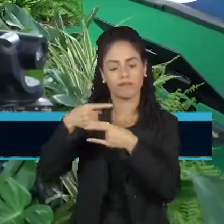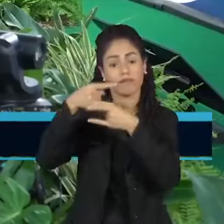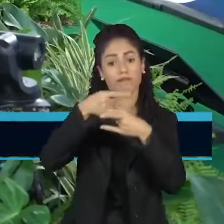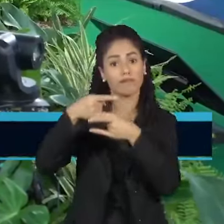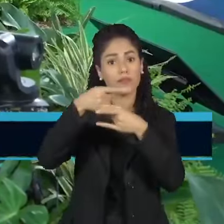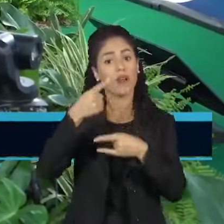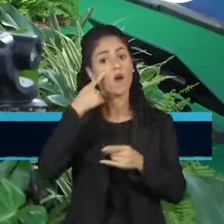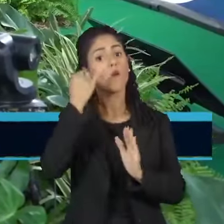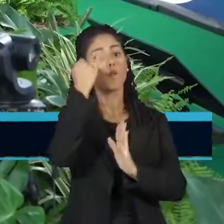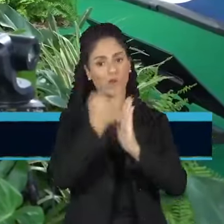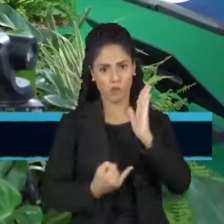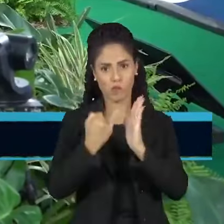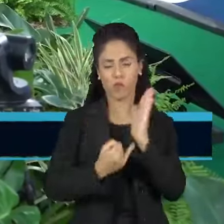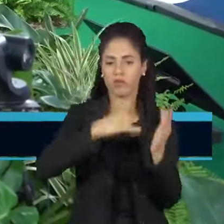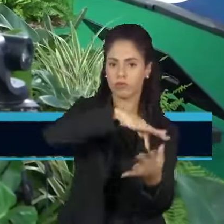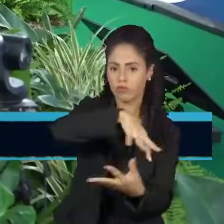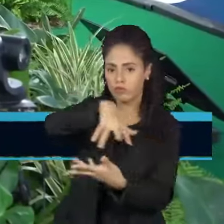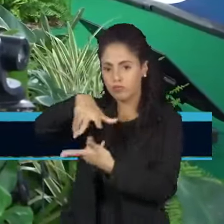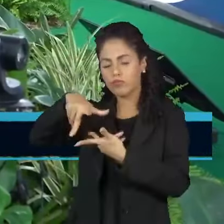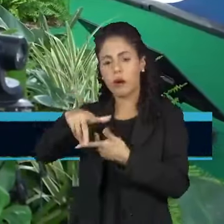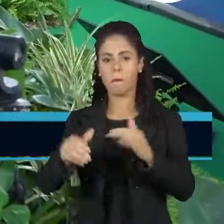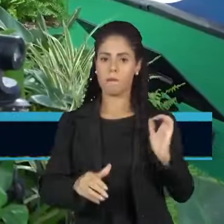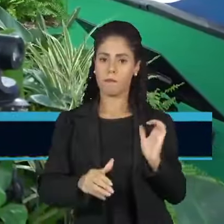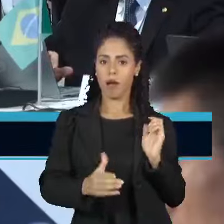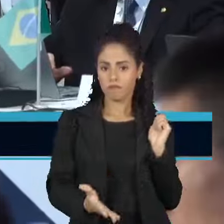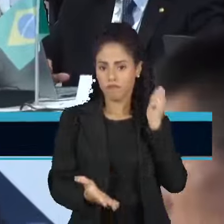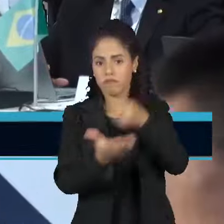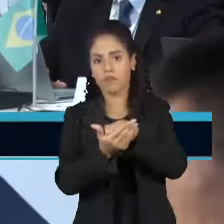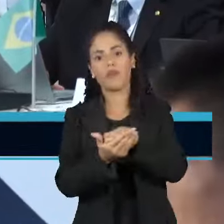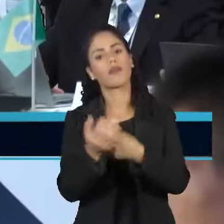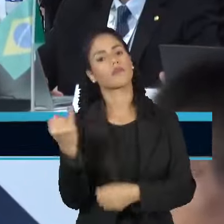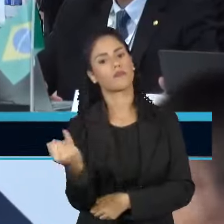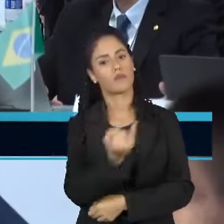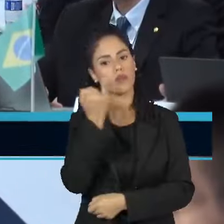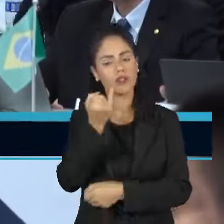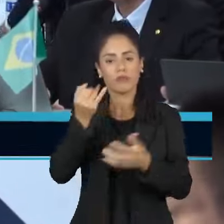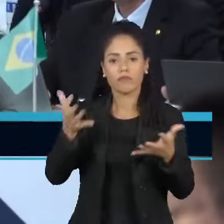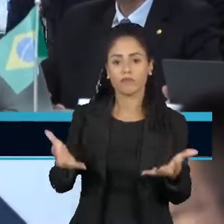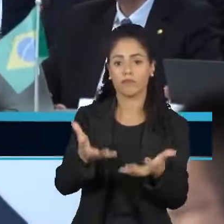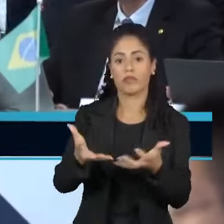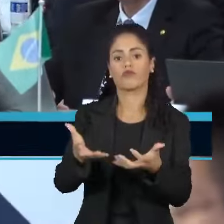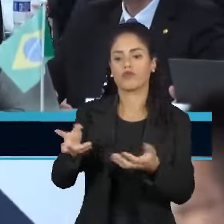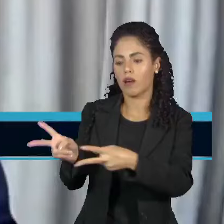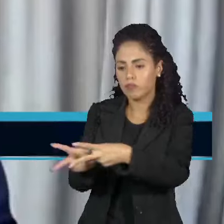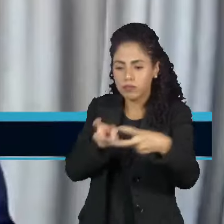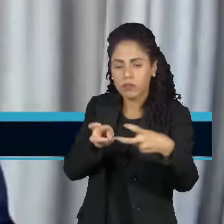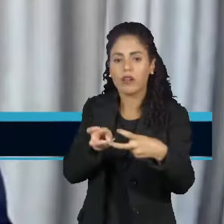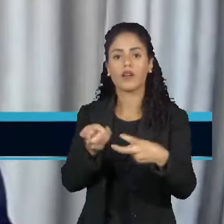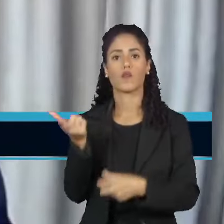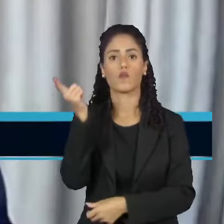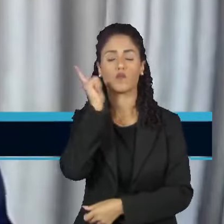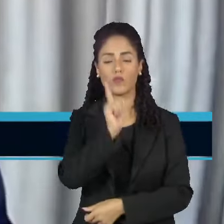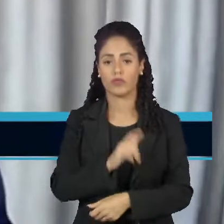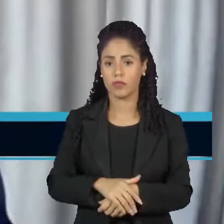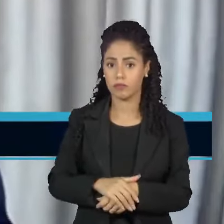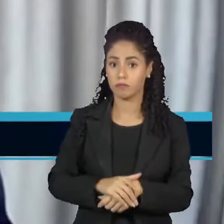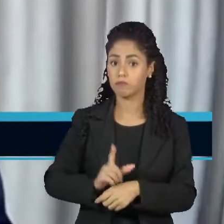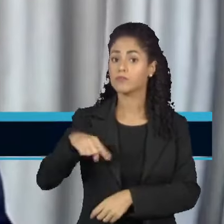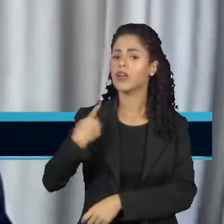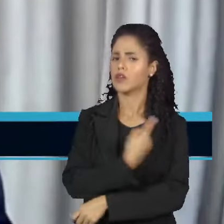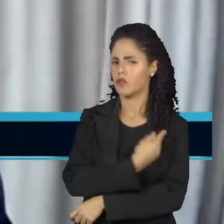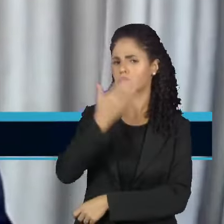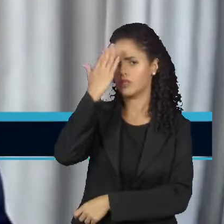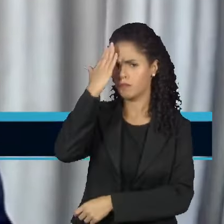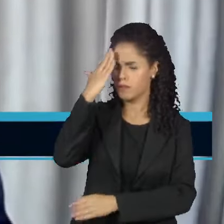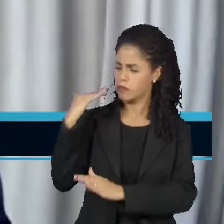que um imposto global sobre a riqueza pode formar um pilar para a cooperação tributária internacional. Reconhecendo os avanços